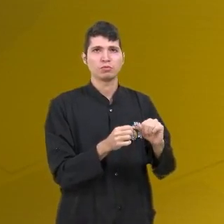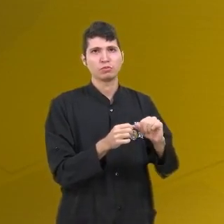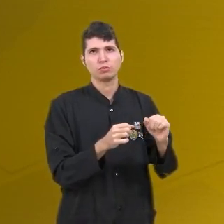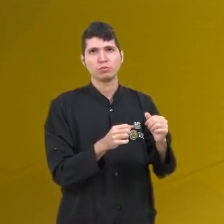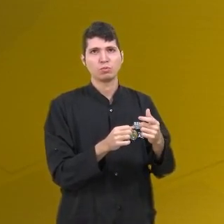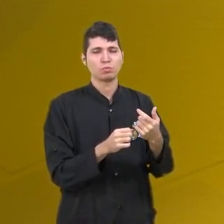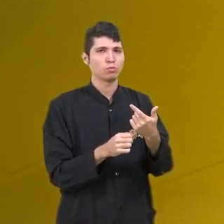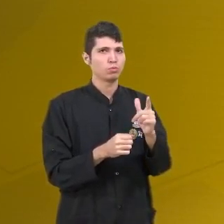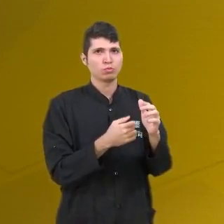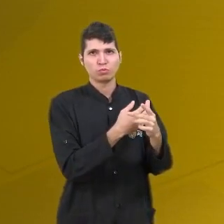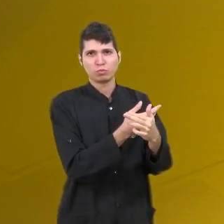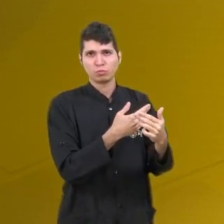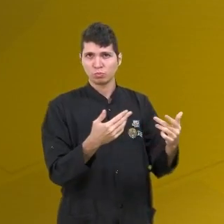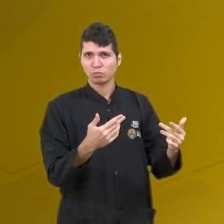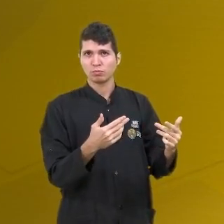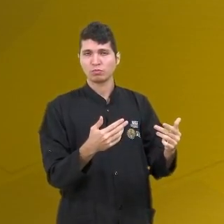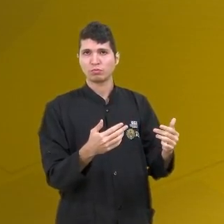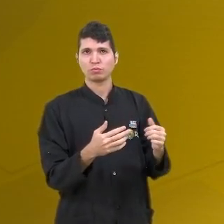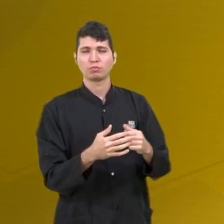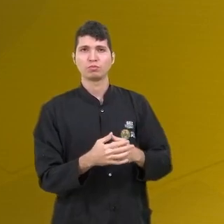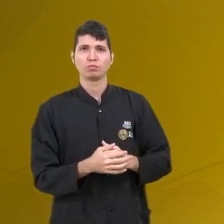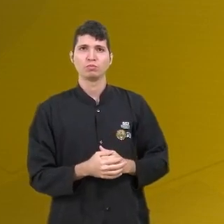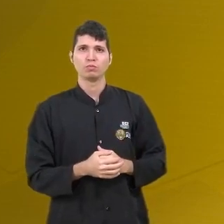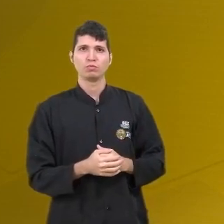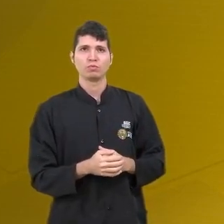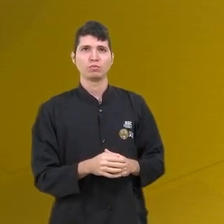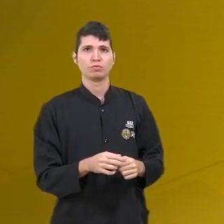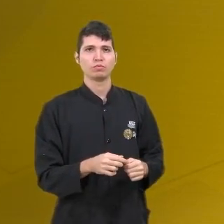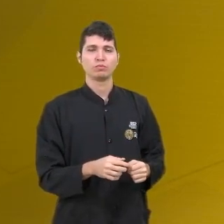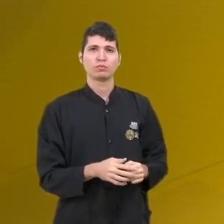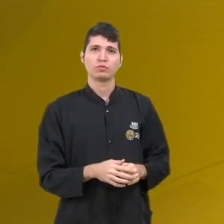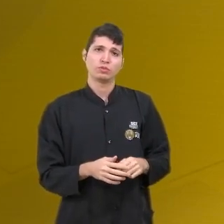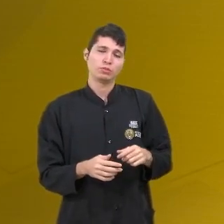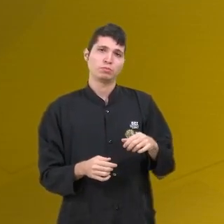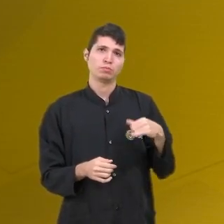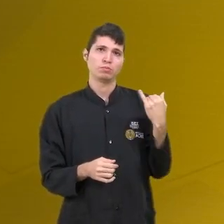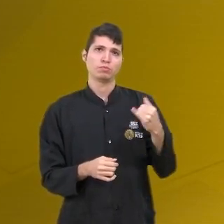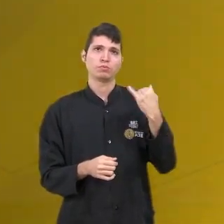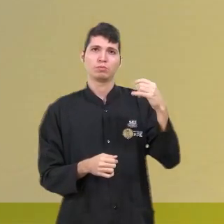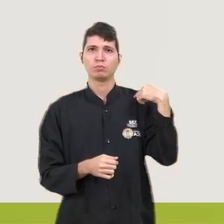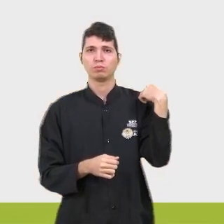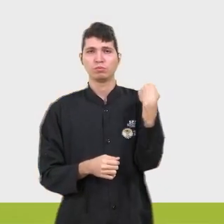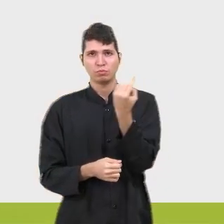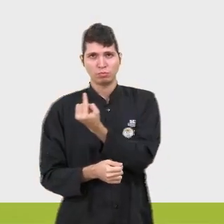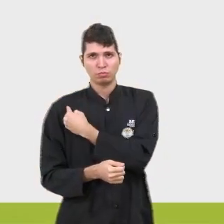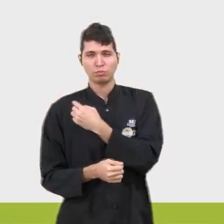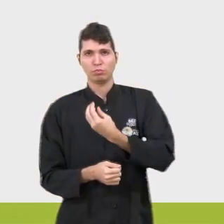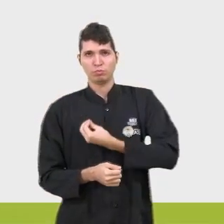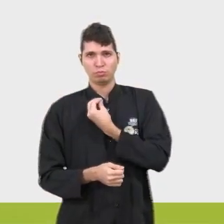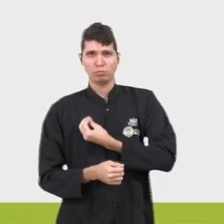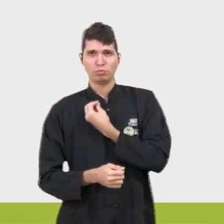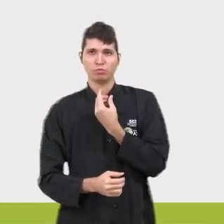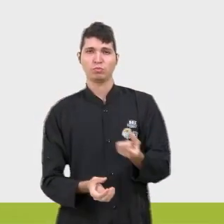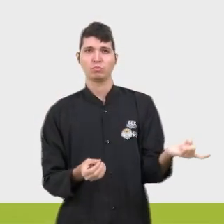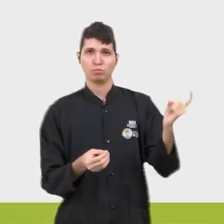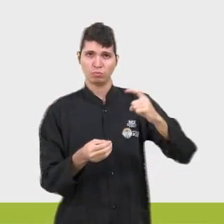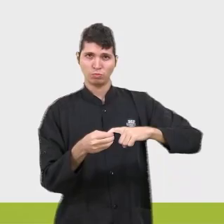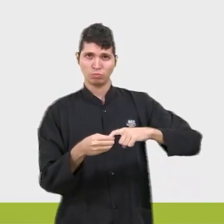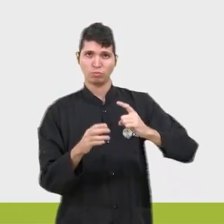de criação e tudo mais, que também é necessário para a nossa vida, ok? Mas vamos, então agora a gente volta para a questão.